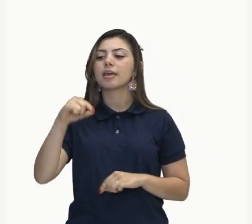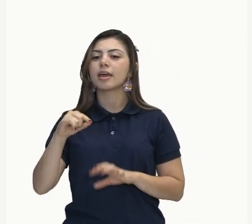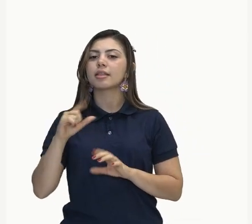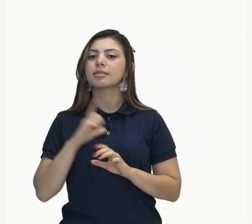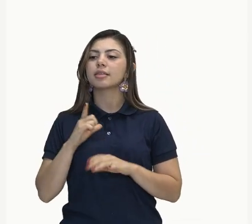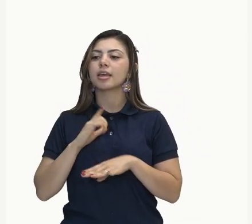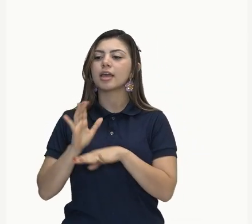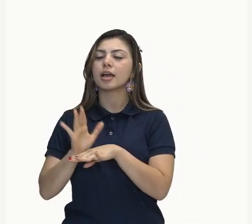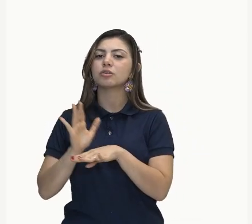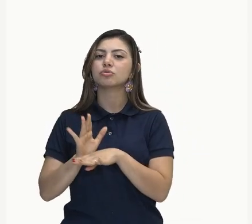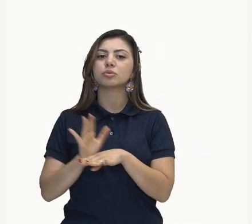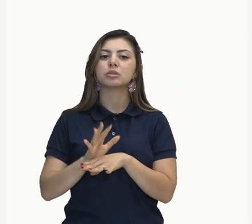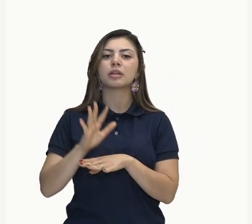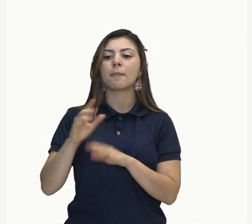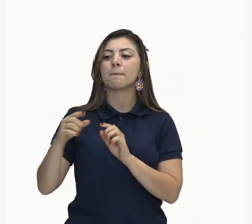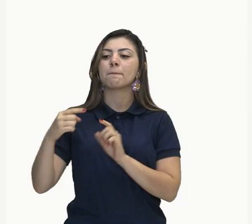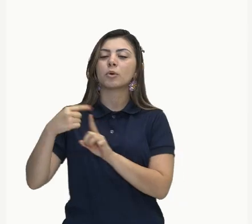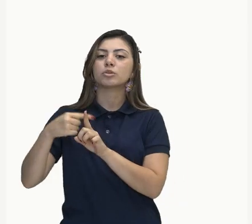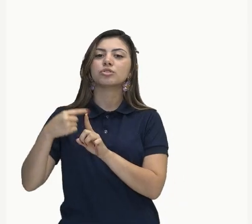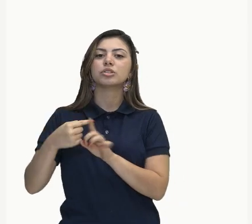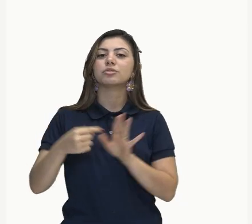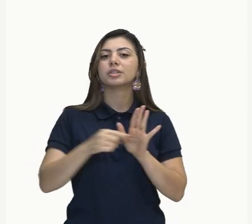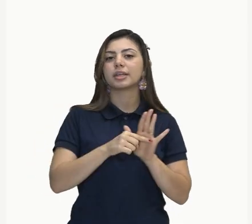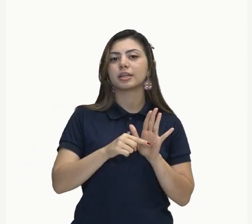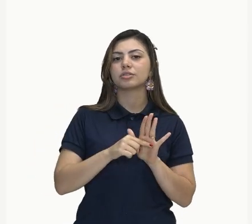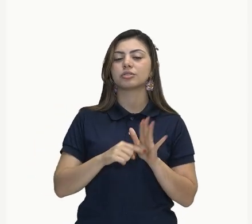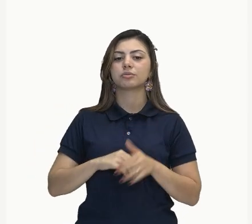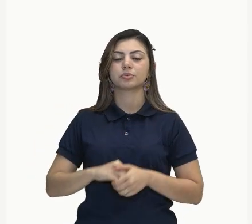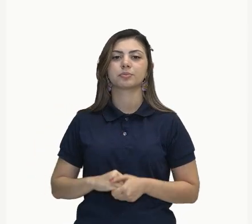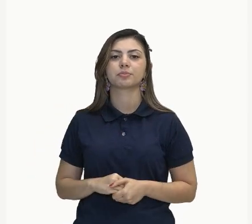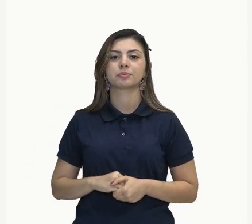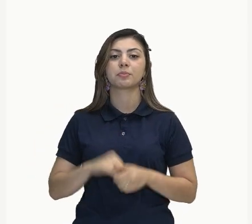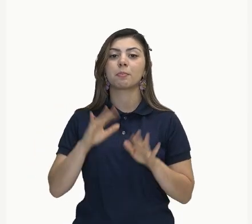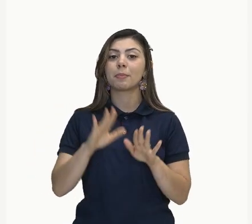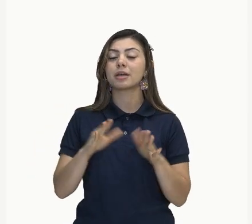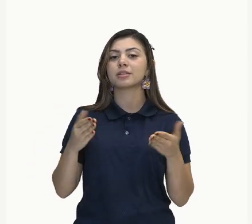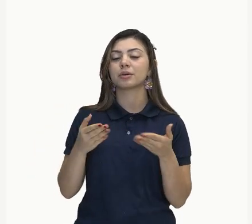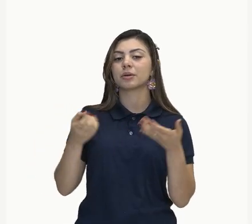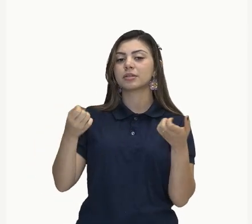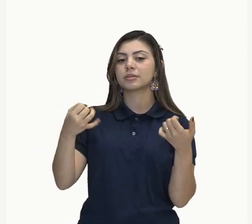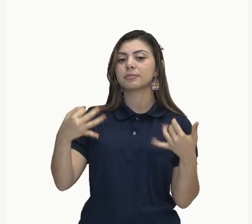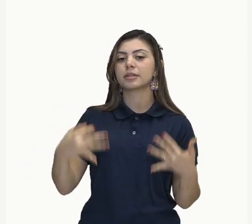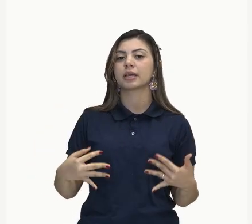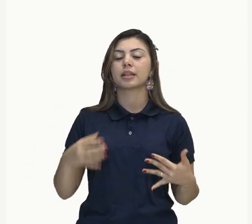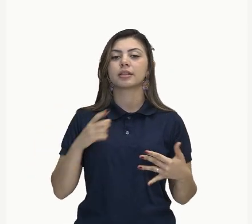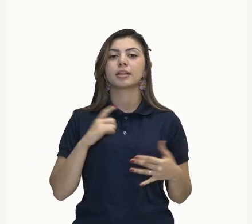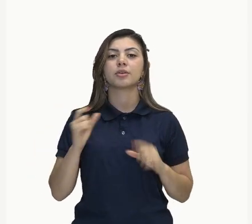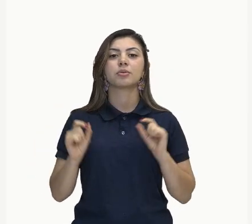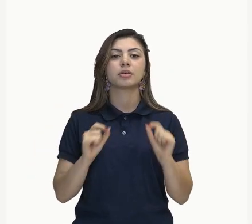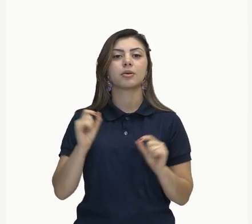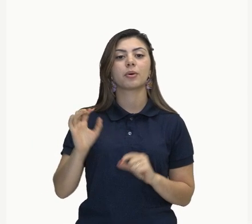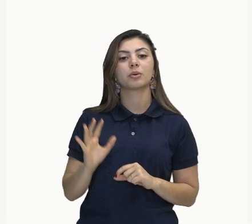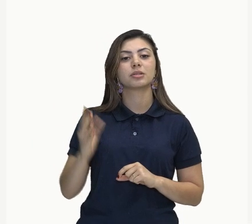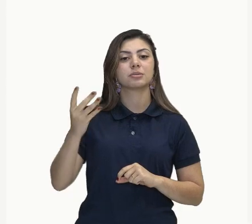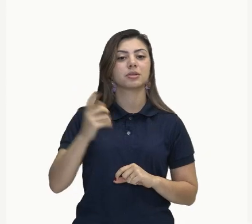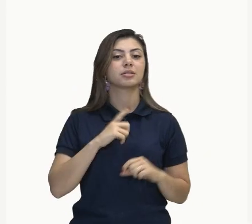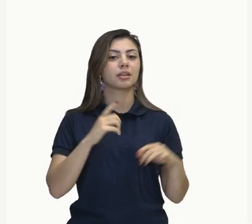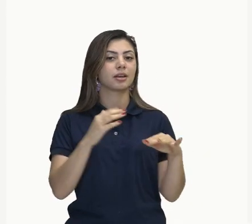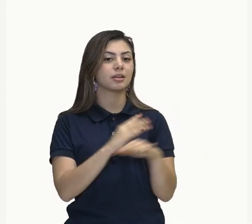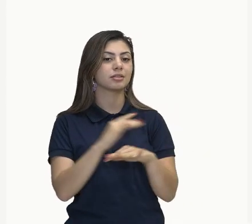sendo deixado para trás. Agora vamos falar de um fenômeno que está presente em praticamente todas as grandes cidades: